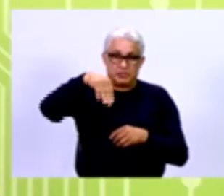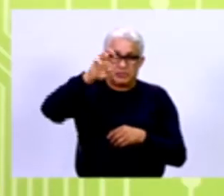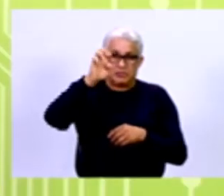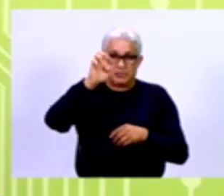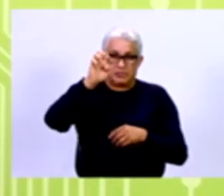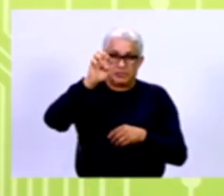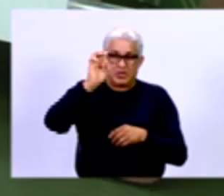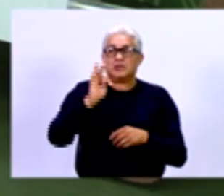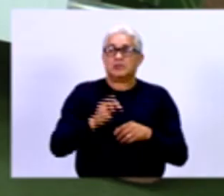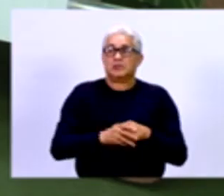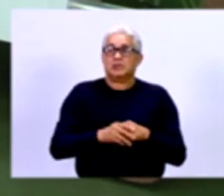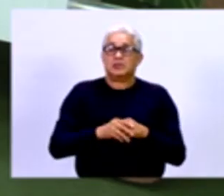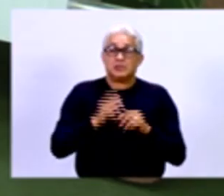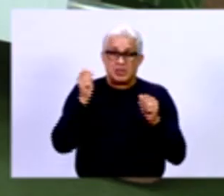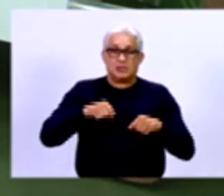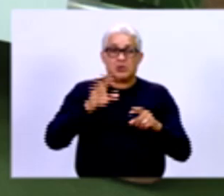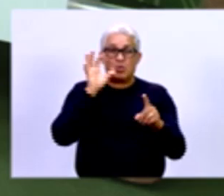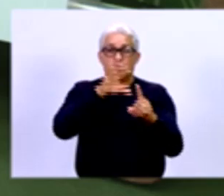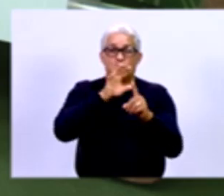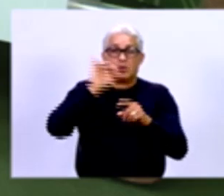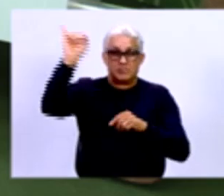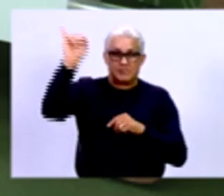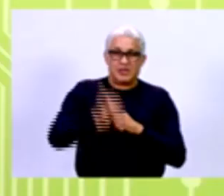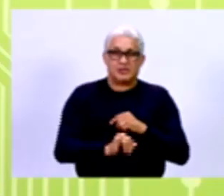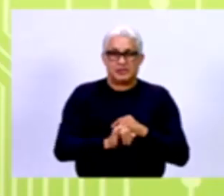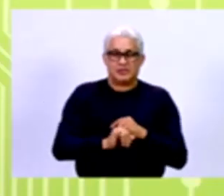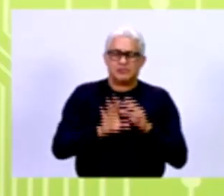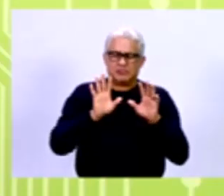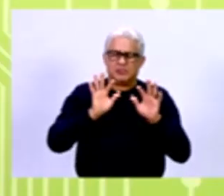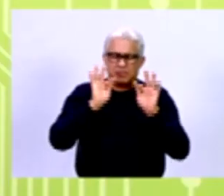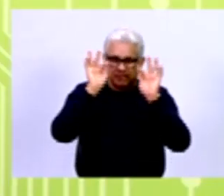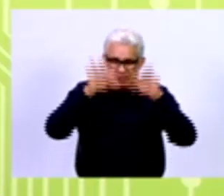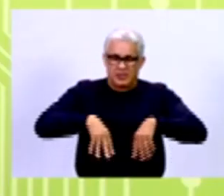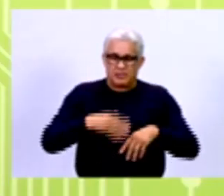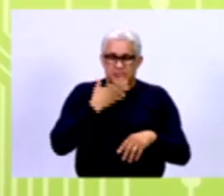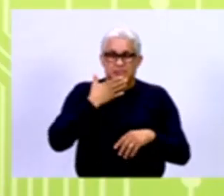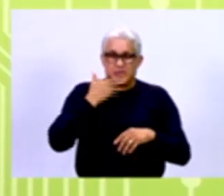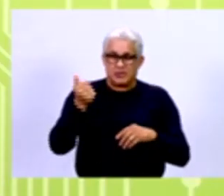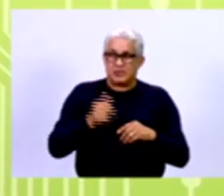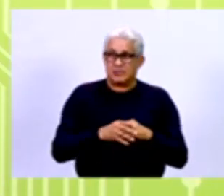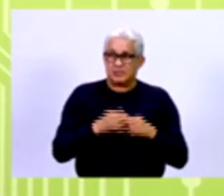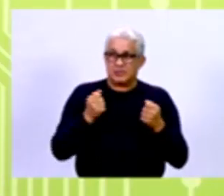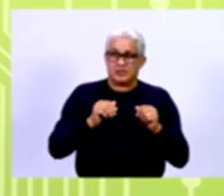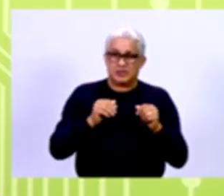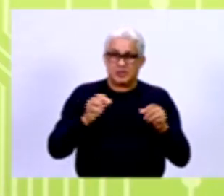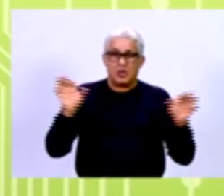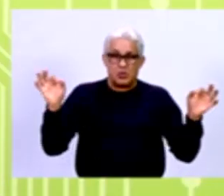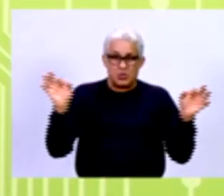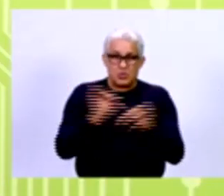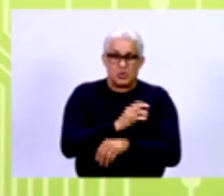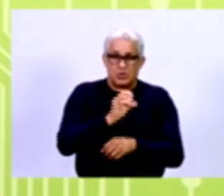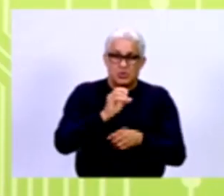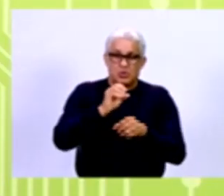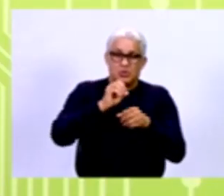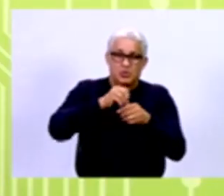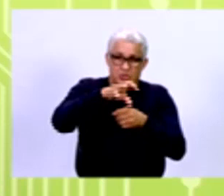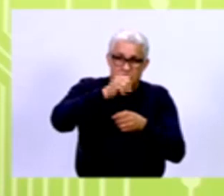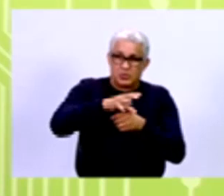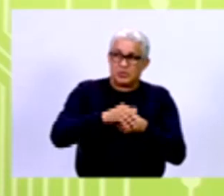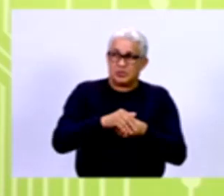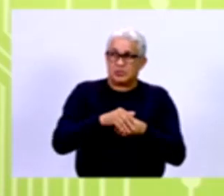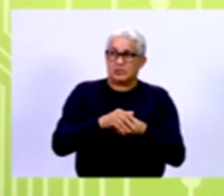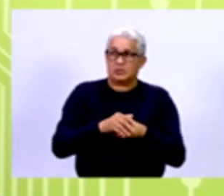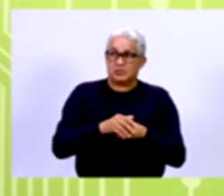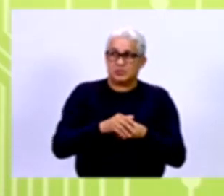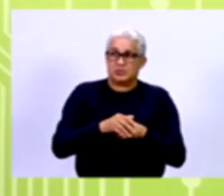É uma pergunta interessante, mas vamos deixá-la para o final, porque nós temos que fechar o conteúdo e em seguida nós retornamos. A